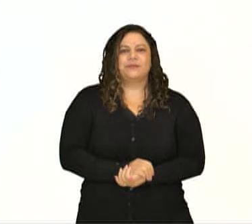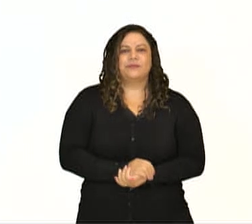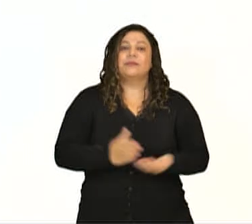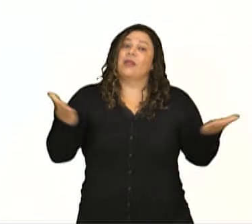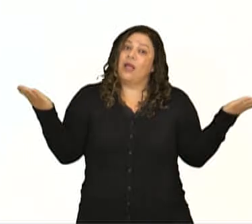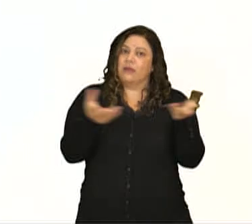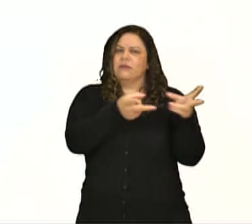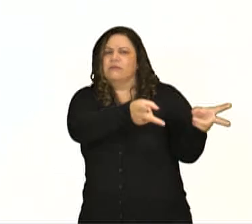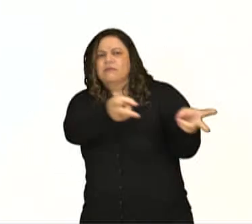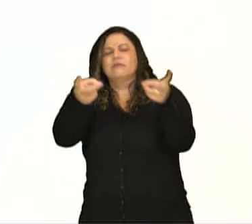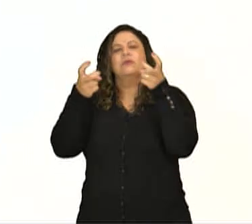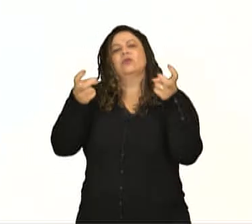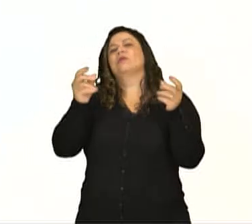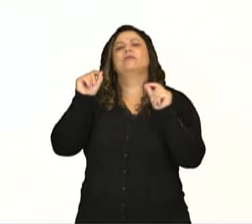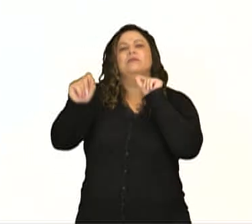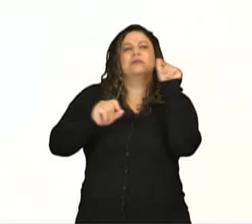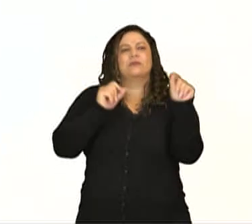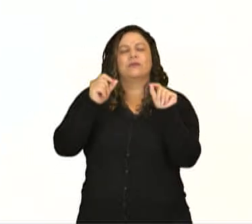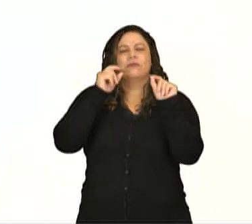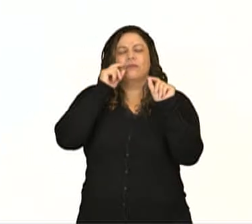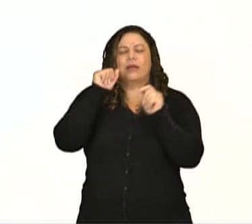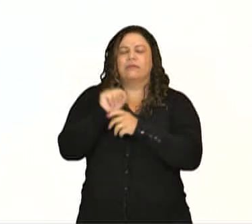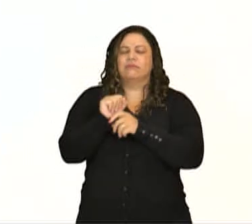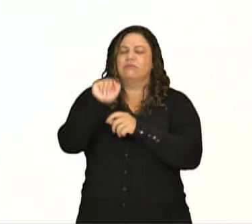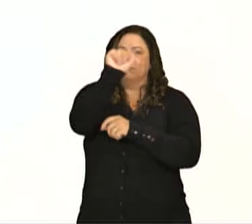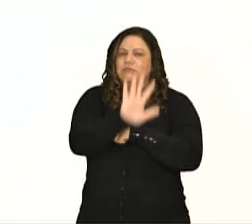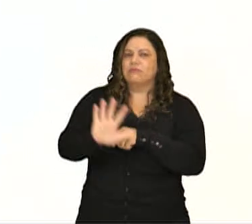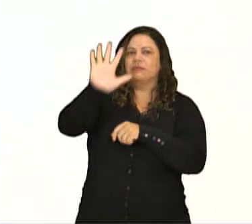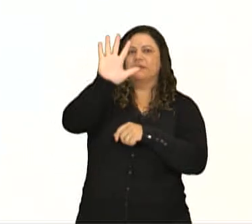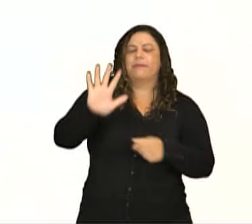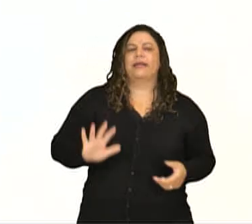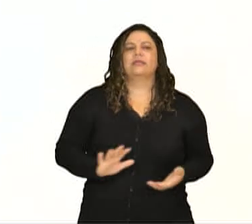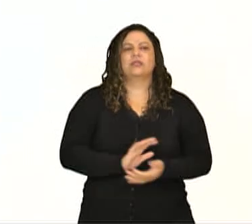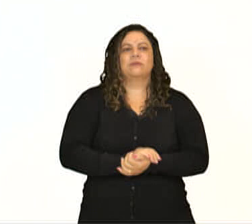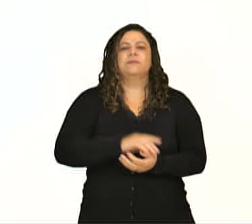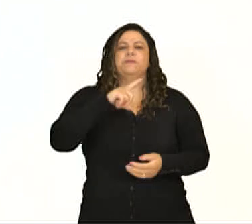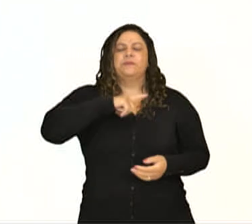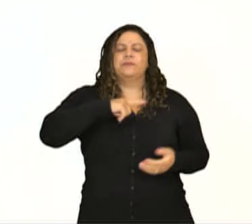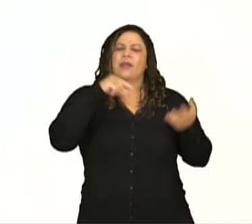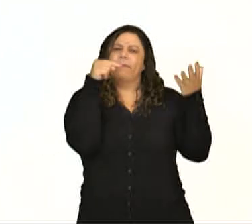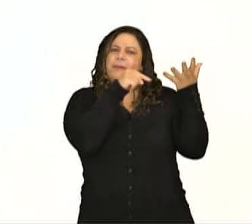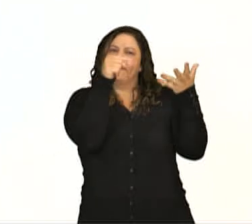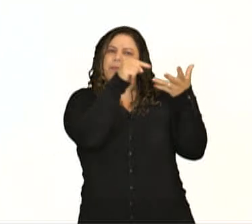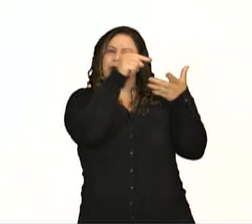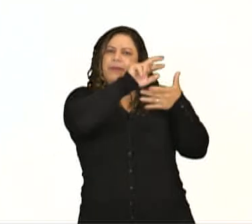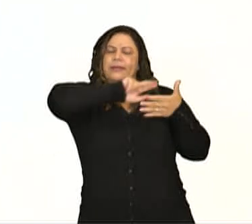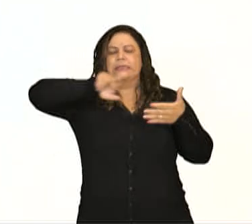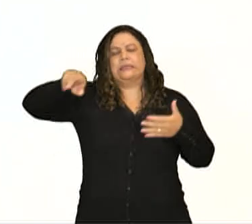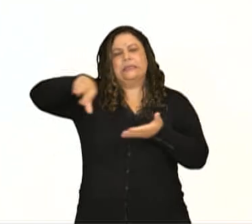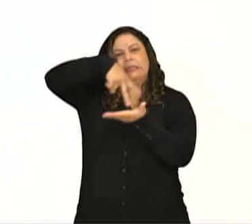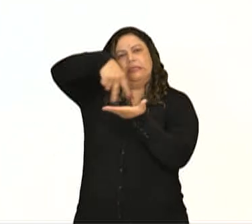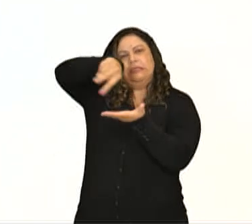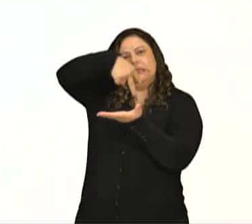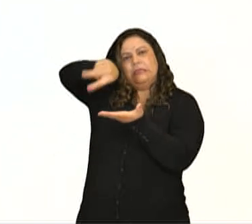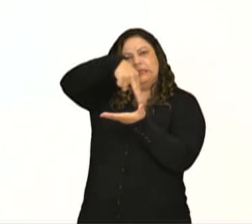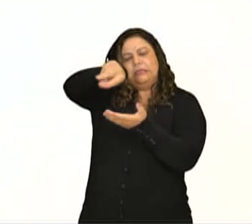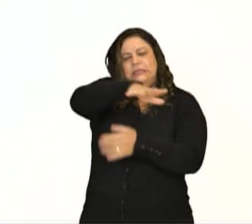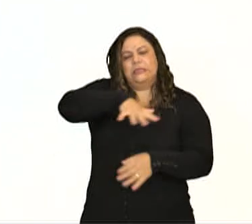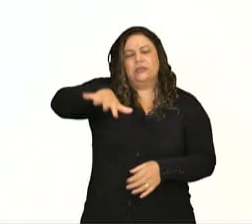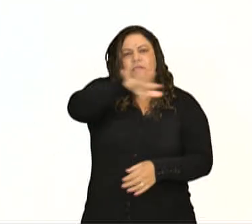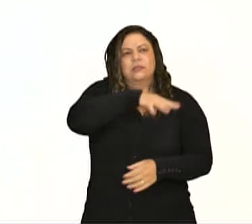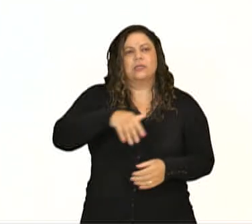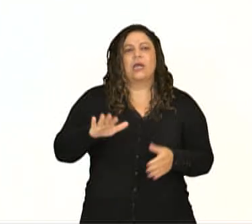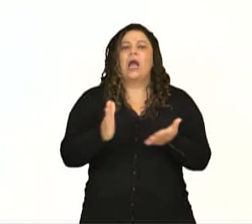Então, vamos observar um pouquinho dessas imagens. Nós temos vários pessoais dançando em salão, algumas